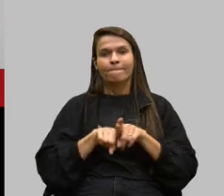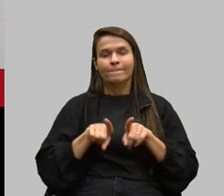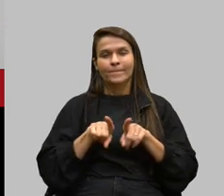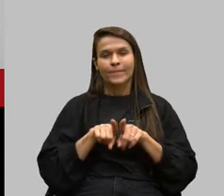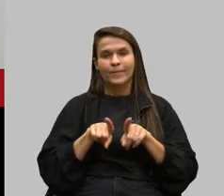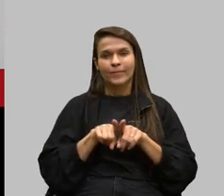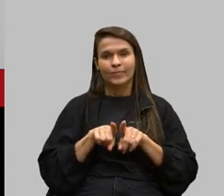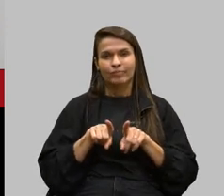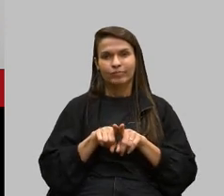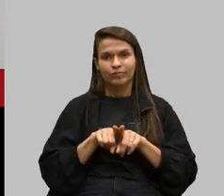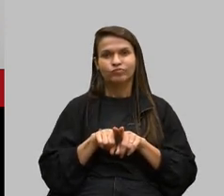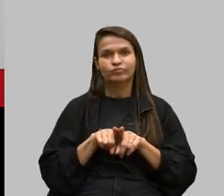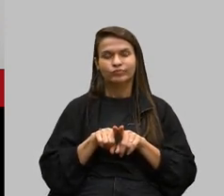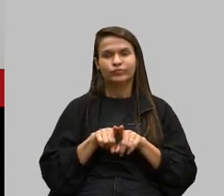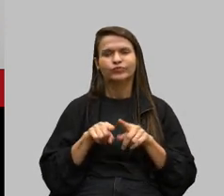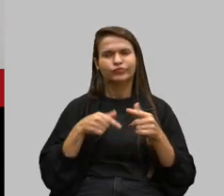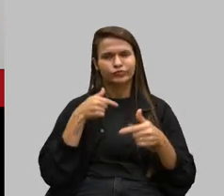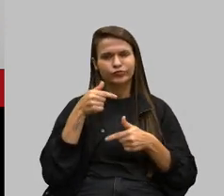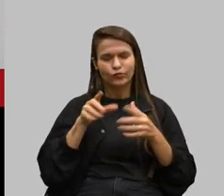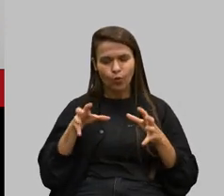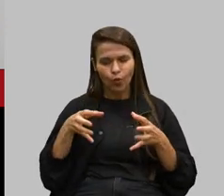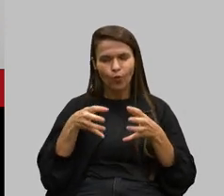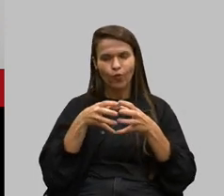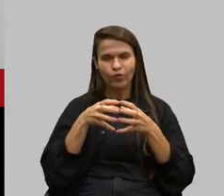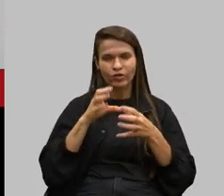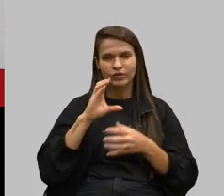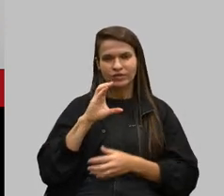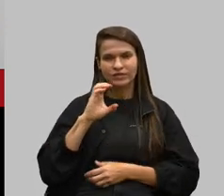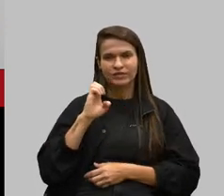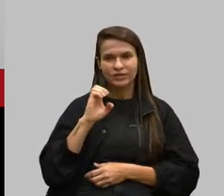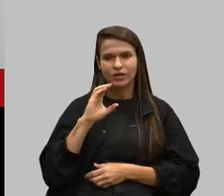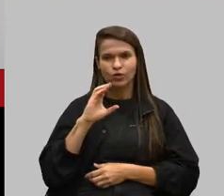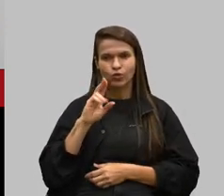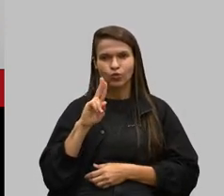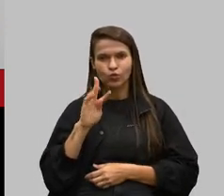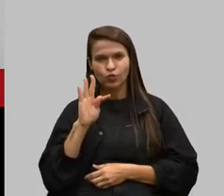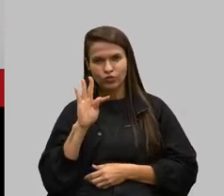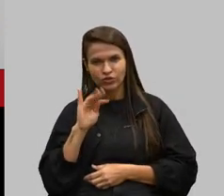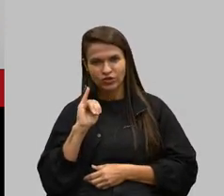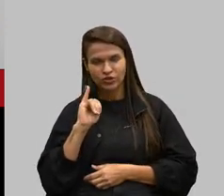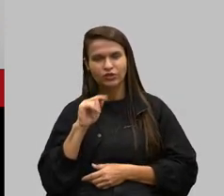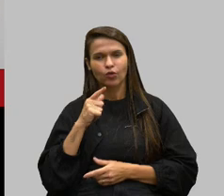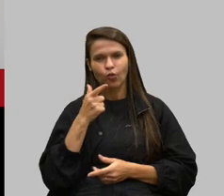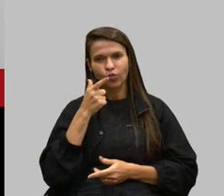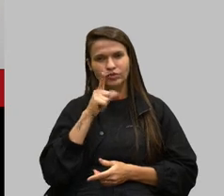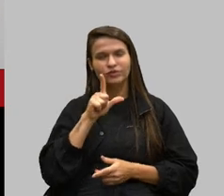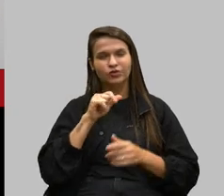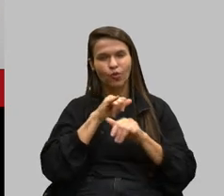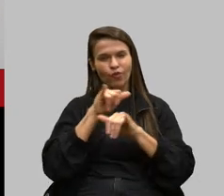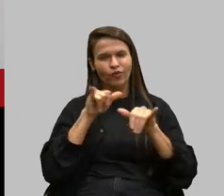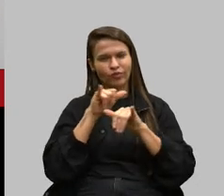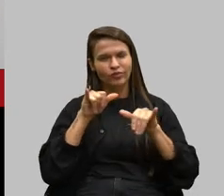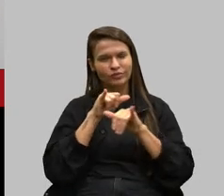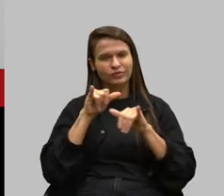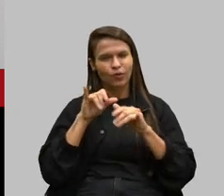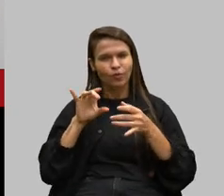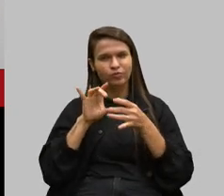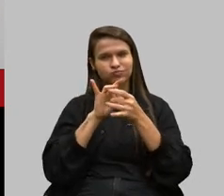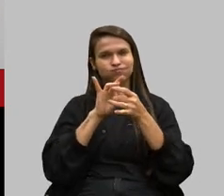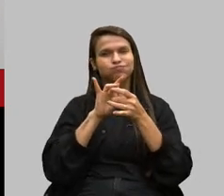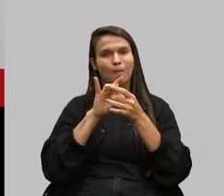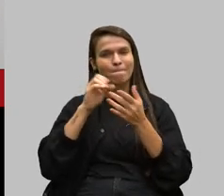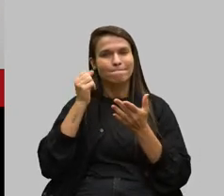gente por um trabalho conjunto com a secut a gente conseguiu com a nossa campanha e com o trabalho da secut marcar